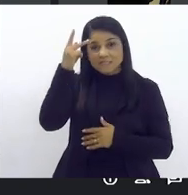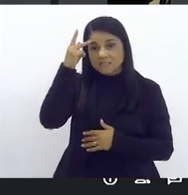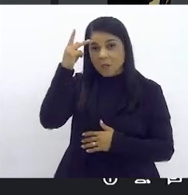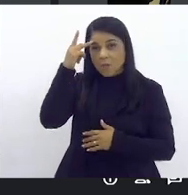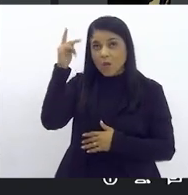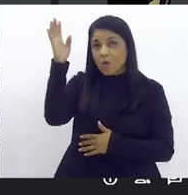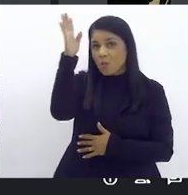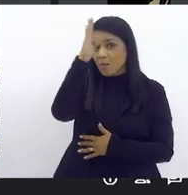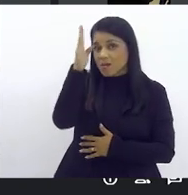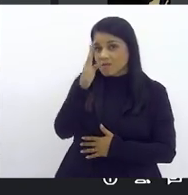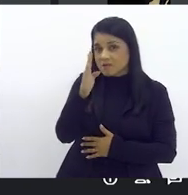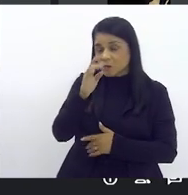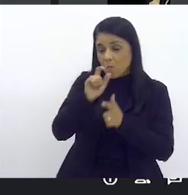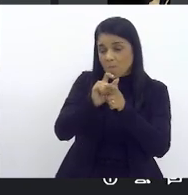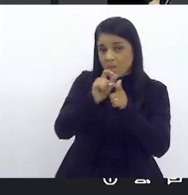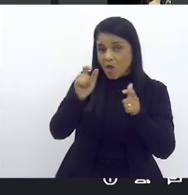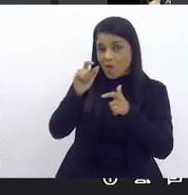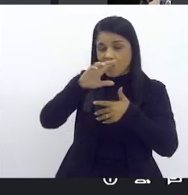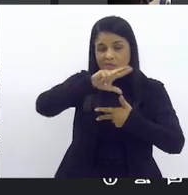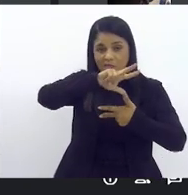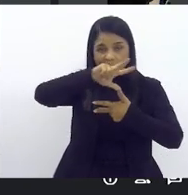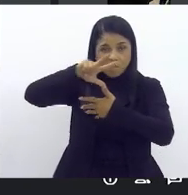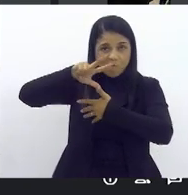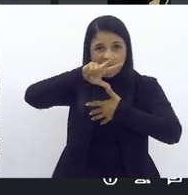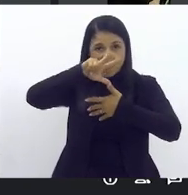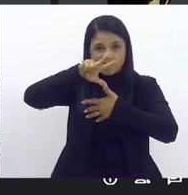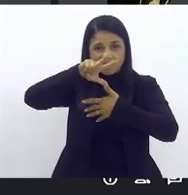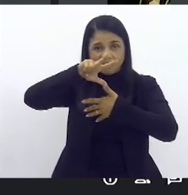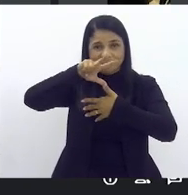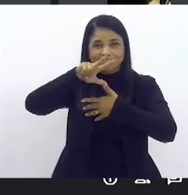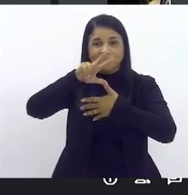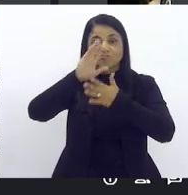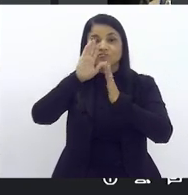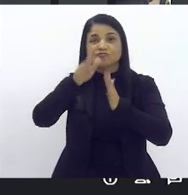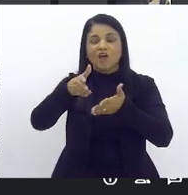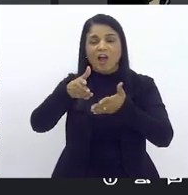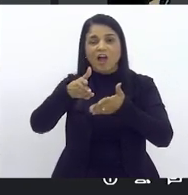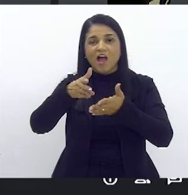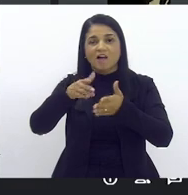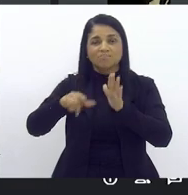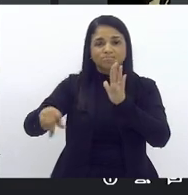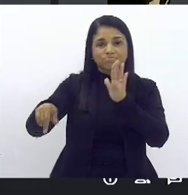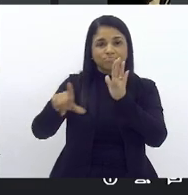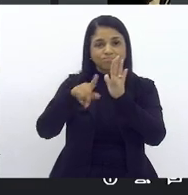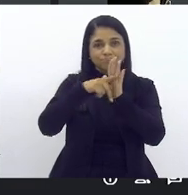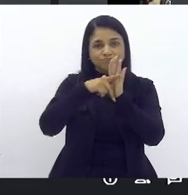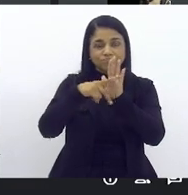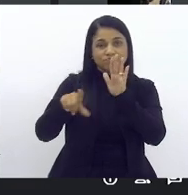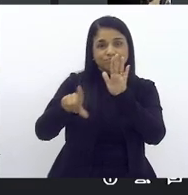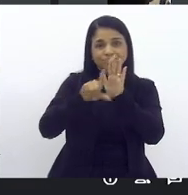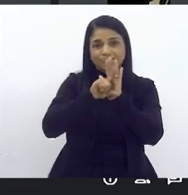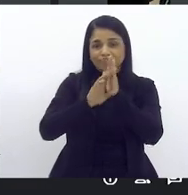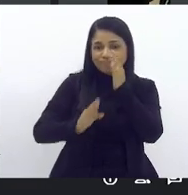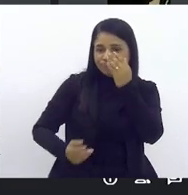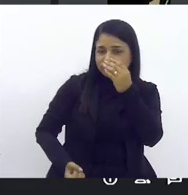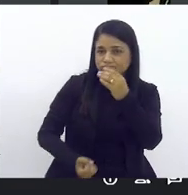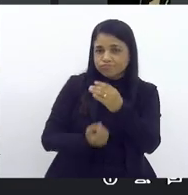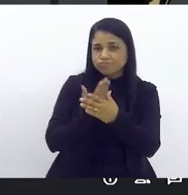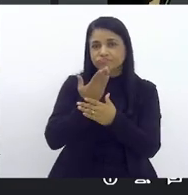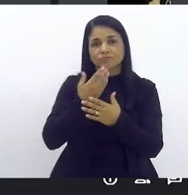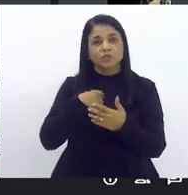do Brasil ou da América Latina, né, já fez esse enquadramento, nós enquadramos e não teve nenhum tipo